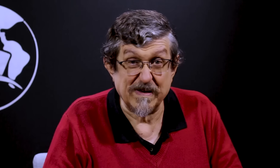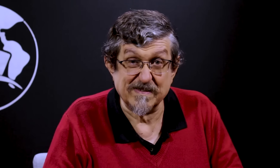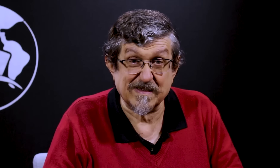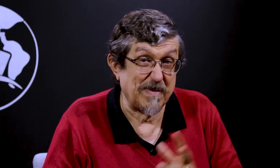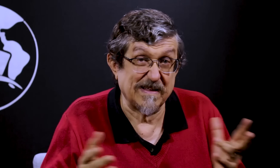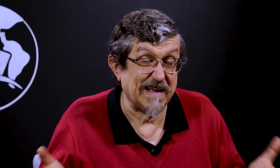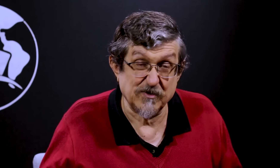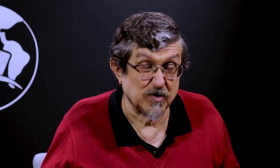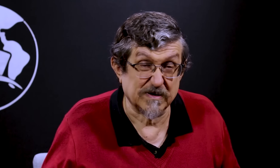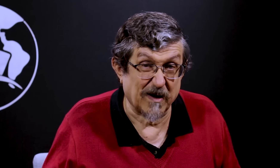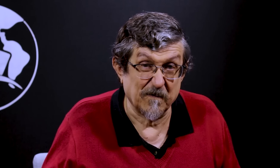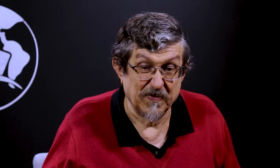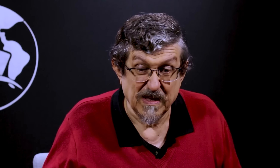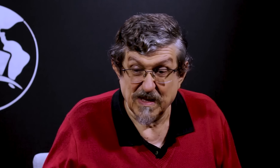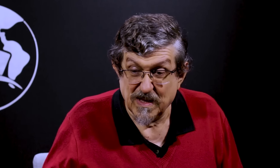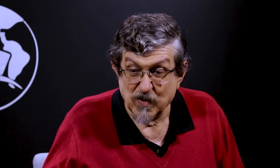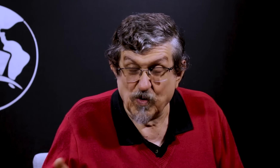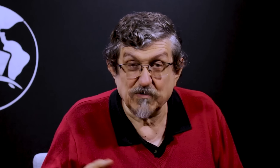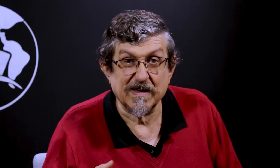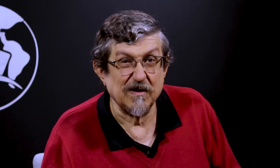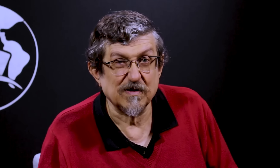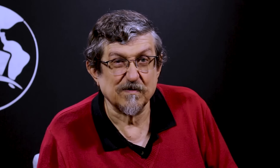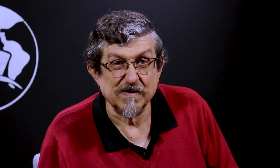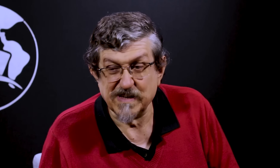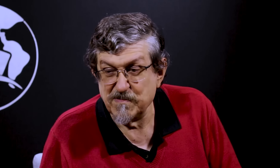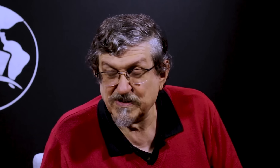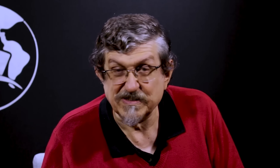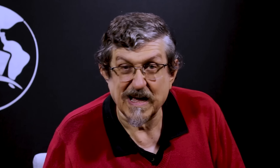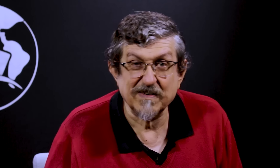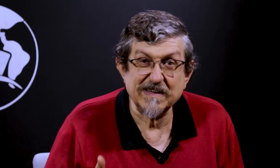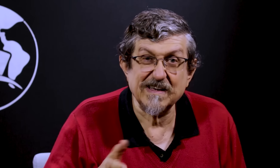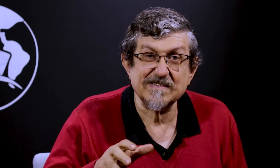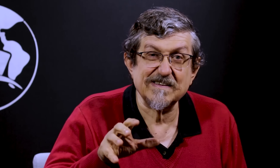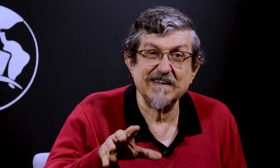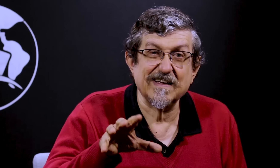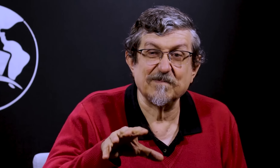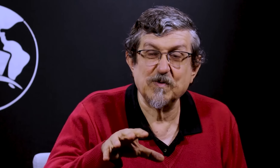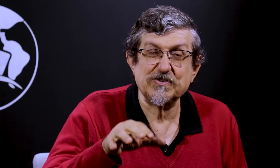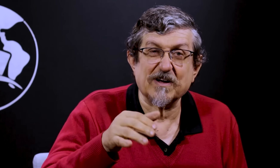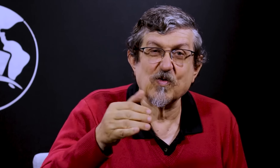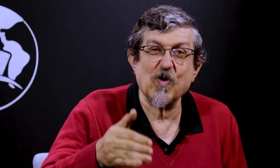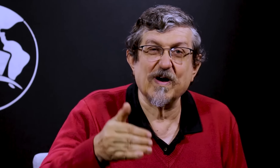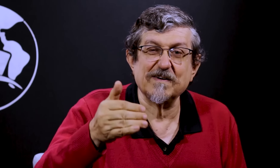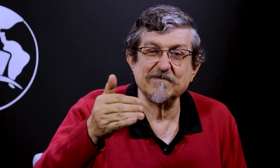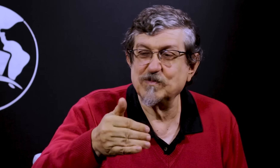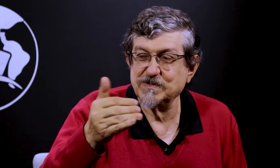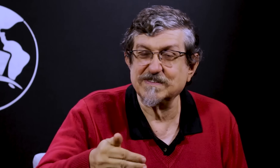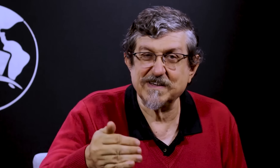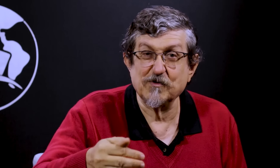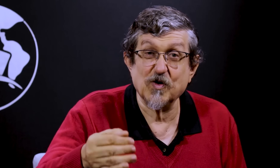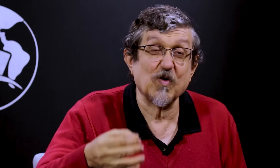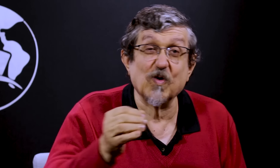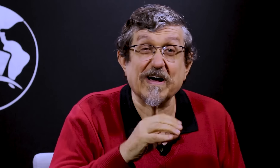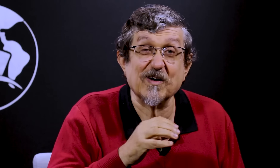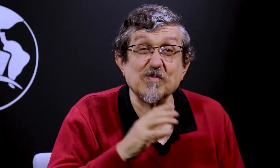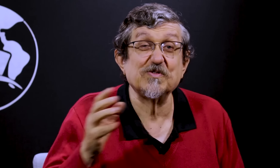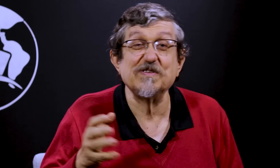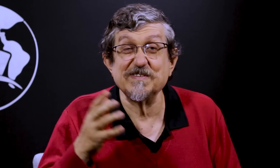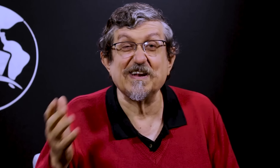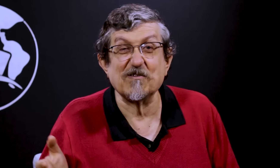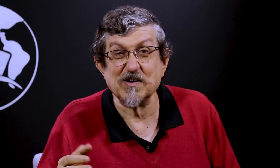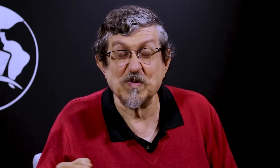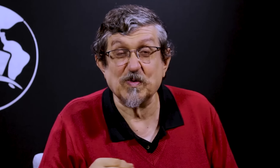vira uma instabilidade total, quando aquilo que você imaginava que ia ser, né, puxa, agora, vamos dizer, eu vou colocar,